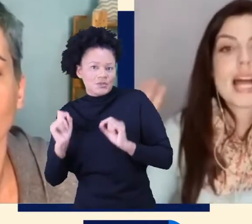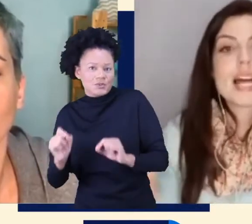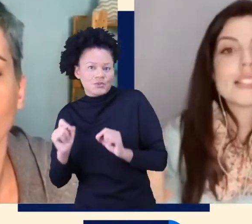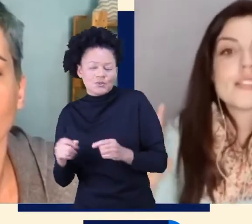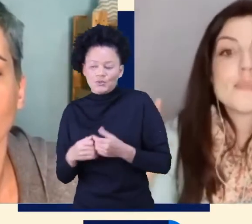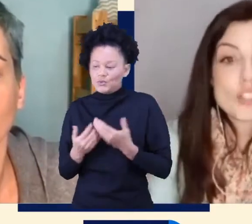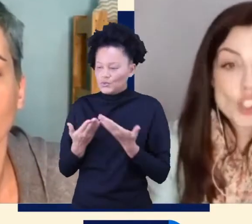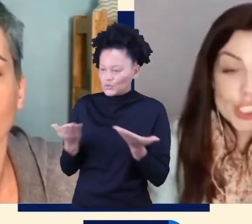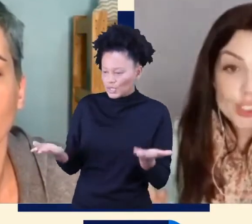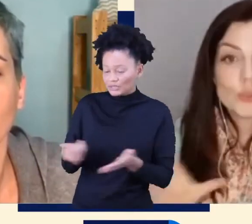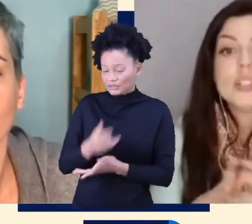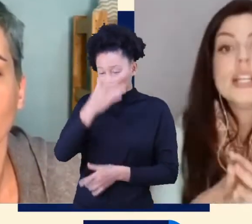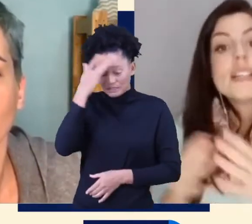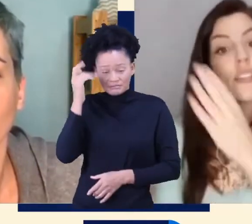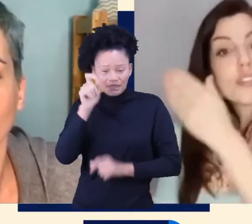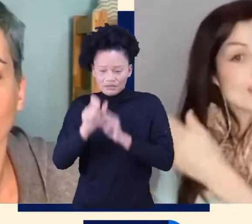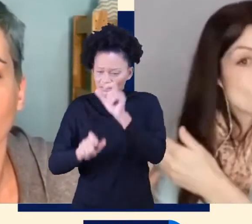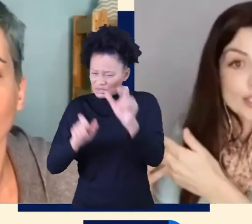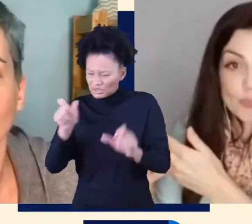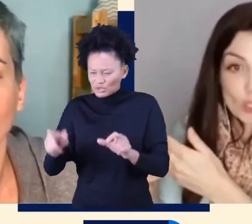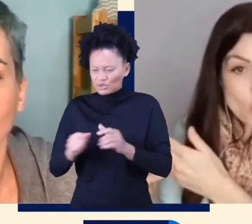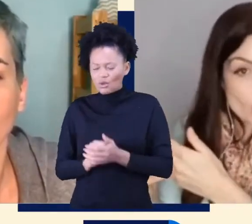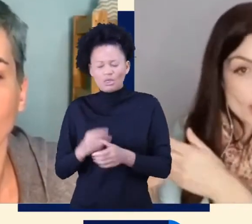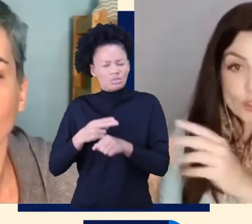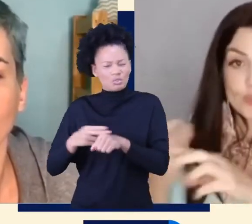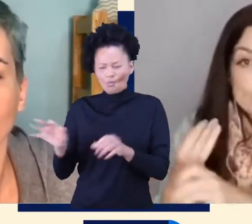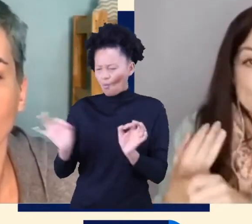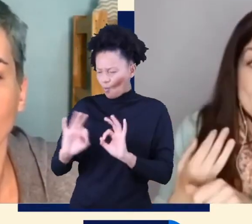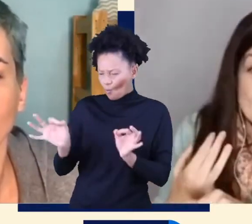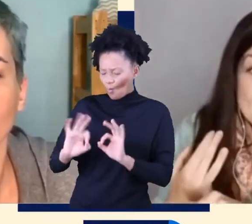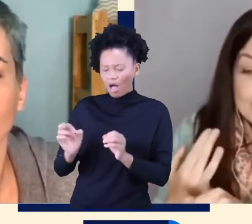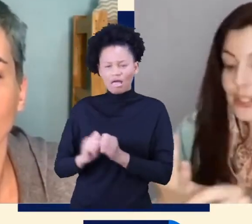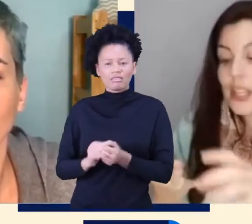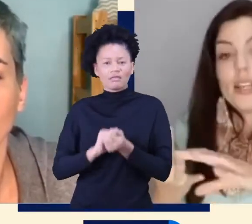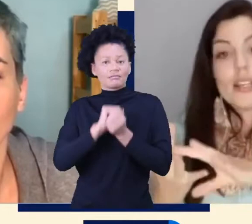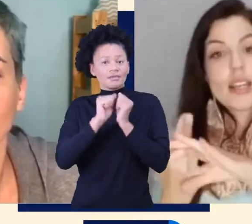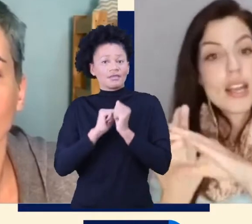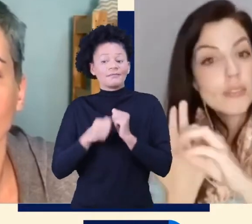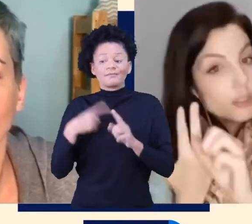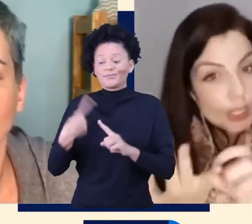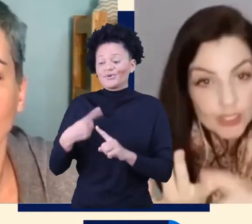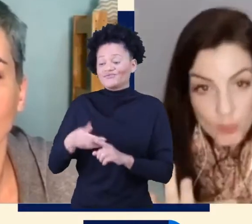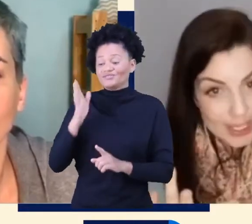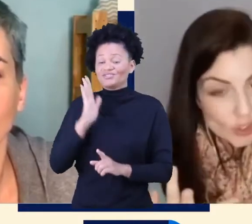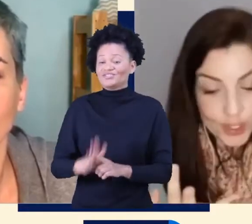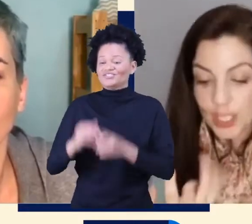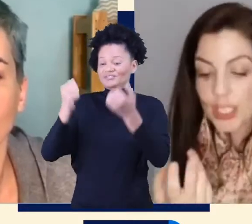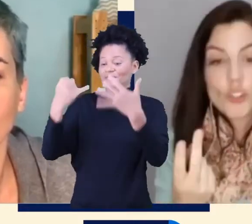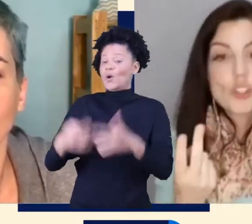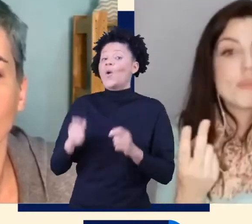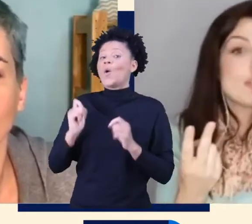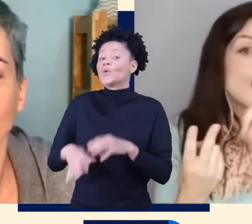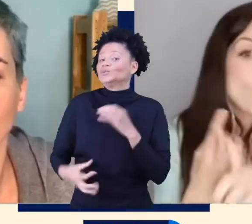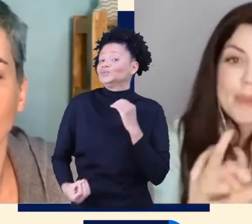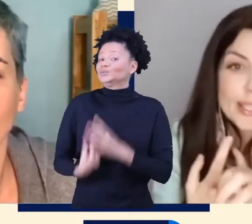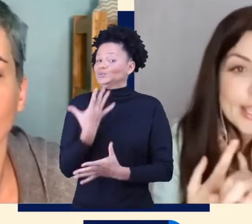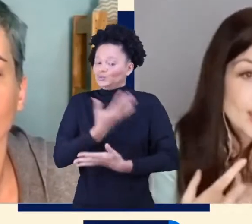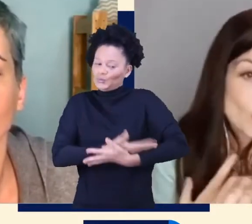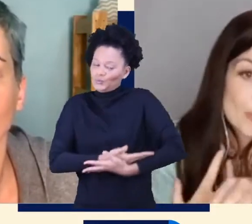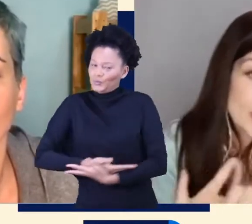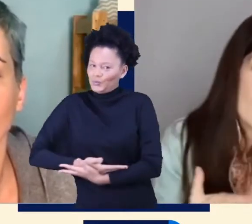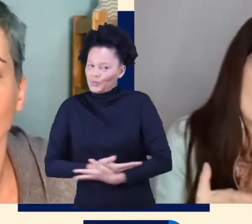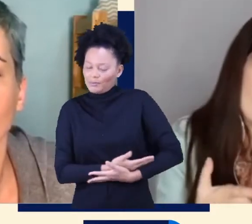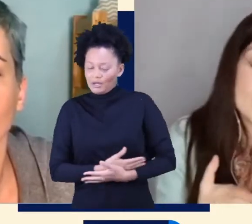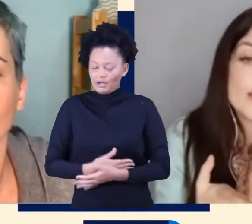pessoas peladas se beijando, se você já explicou de onde vêm os bebês, né? O que são partes íntimas, como é